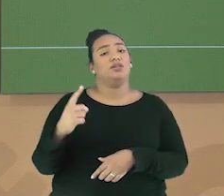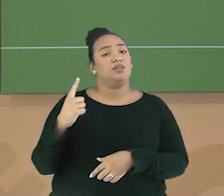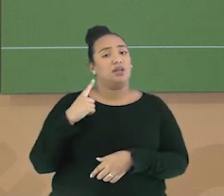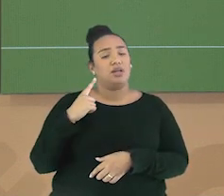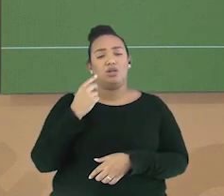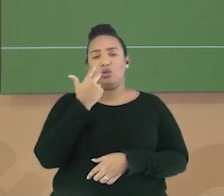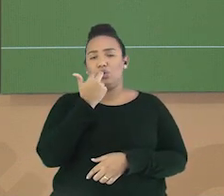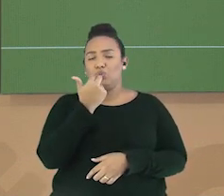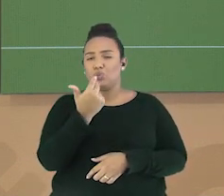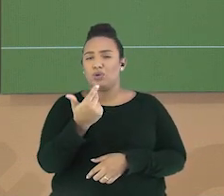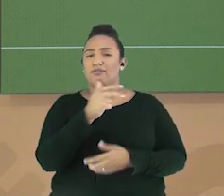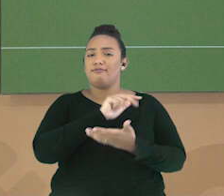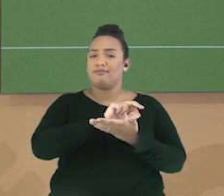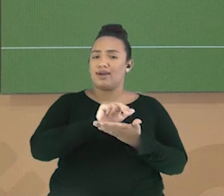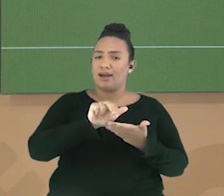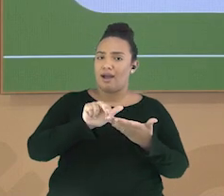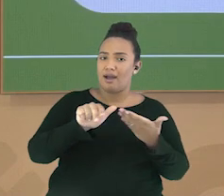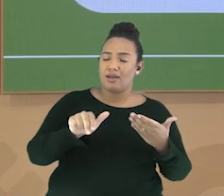perde.